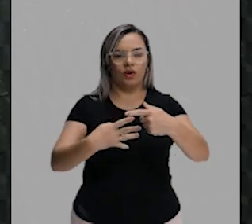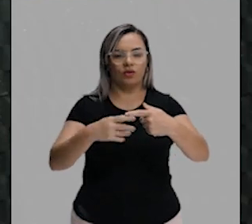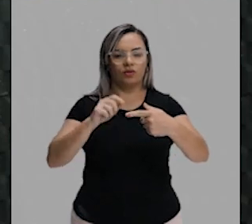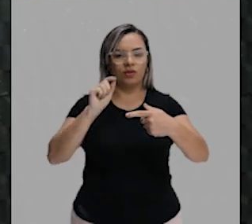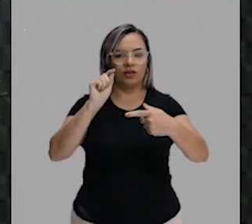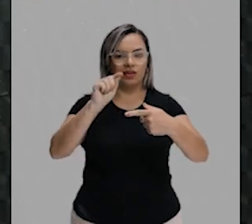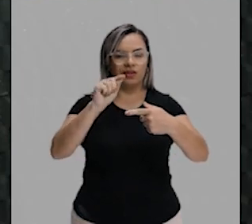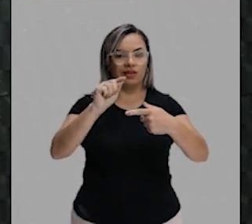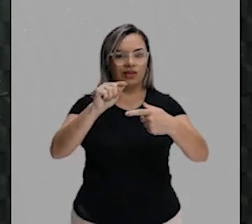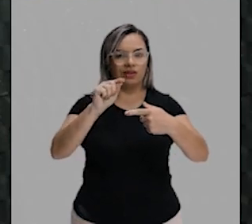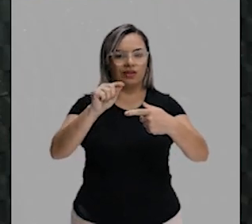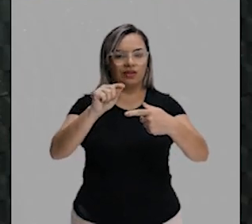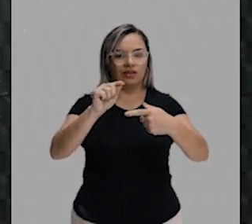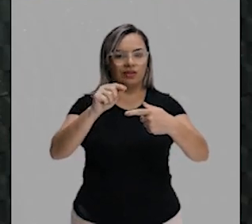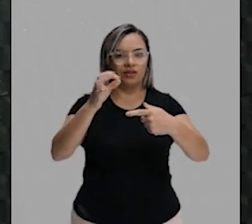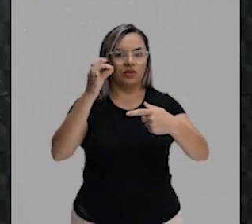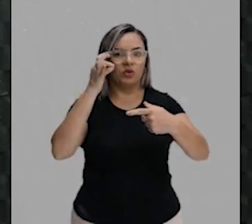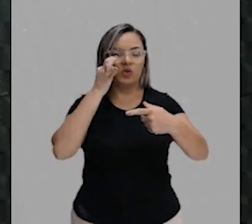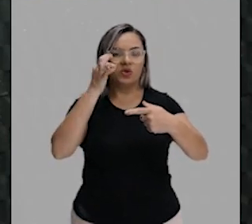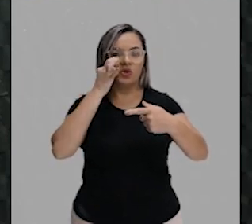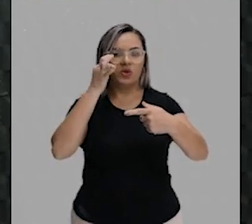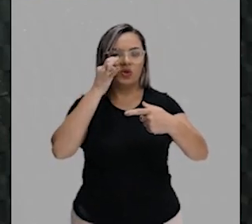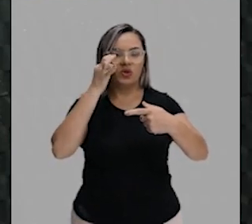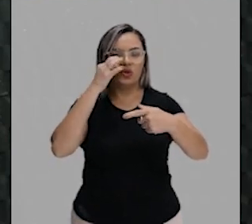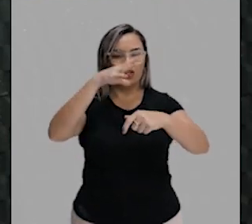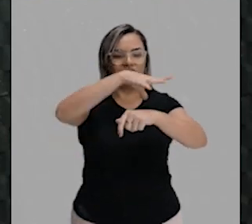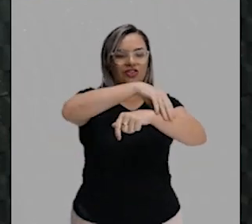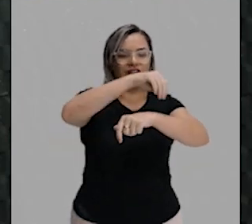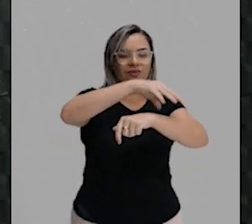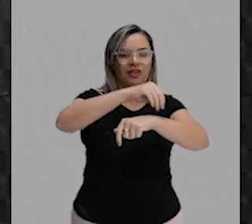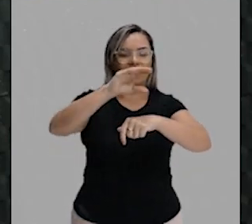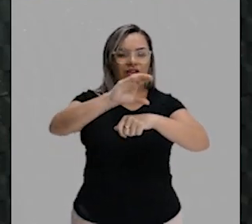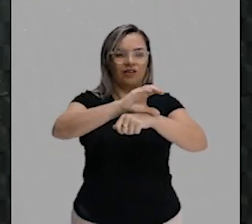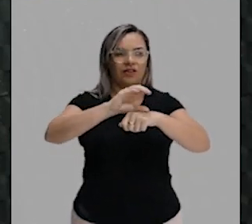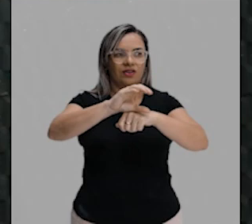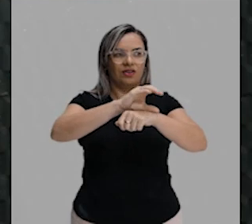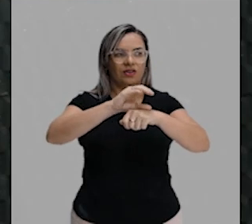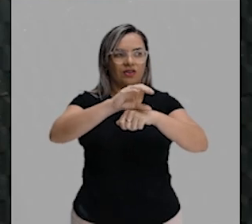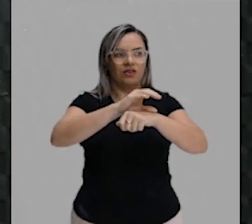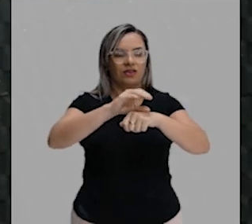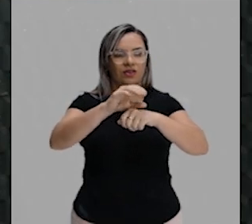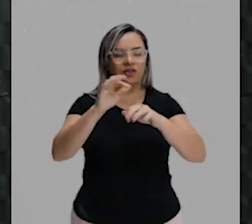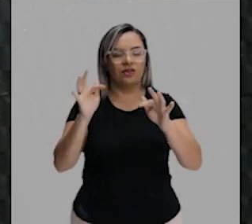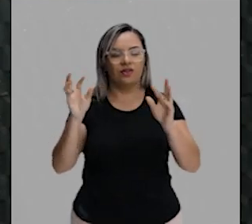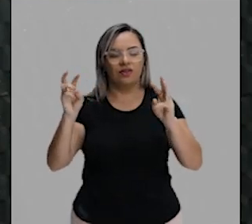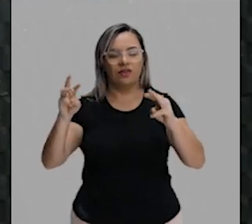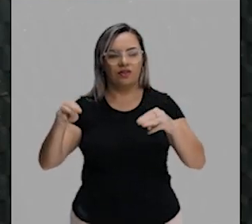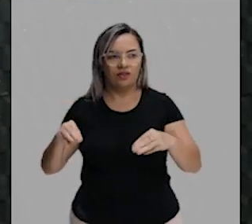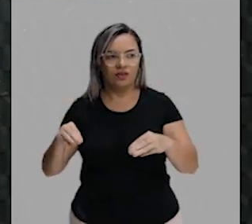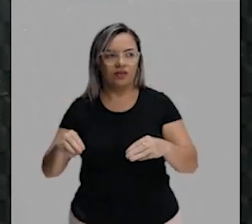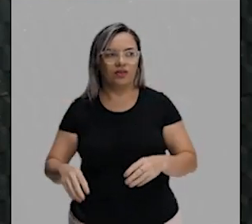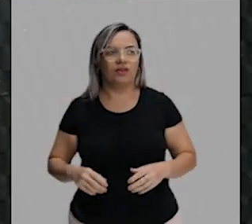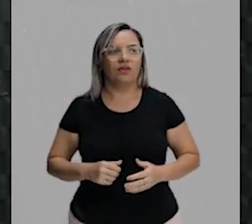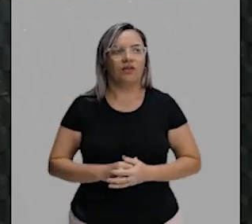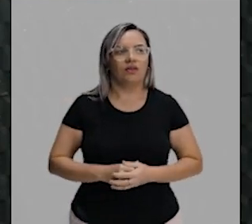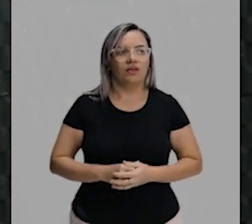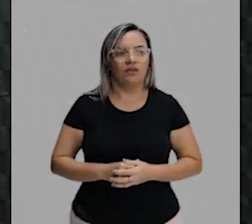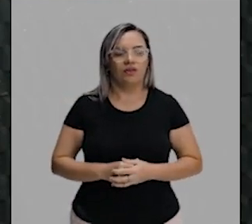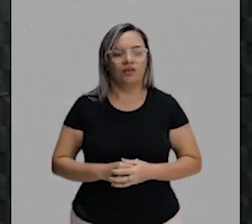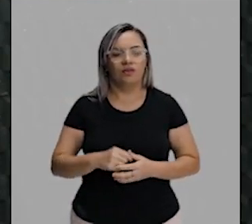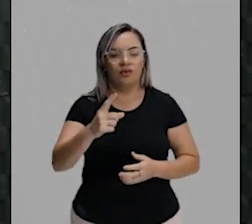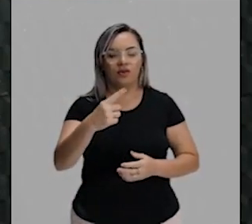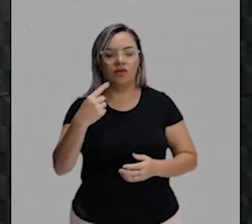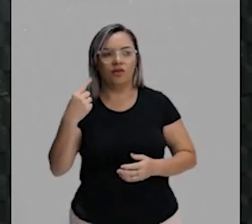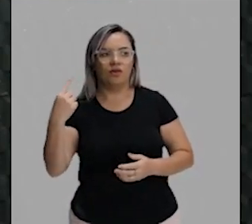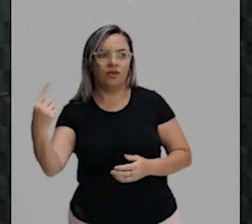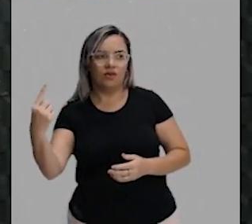será pelagem cinza. E por último, esse indivíduo aqui,